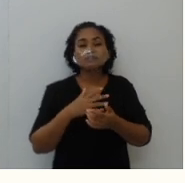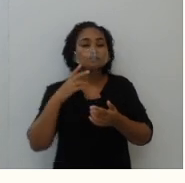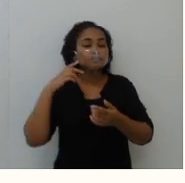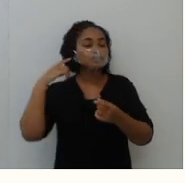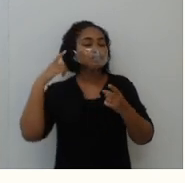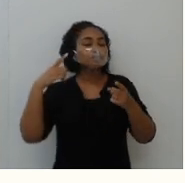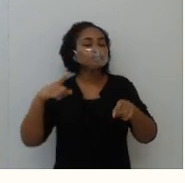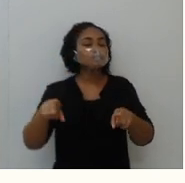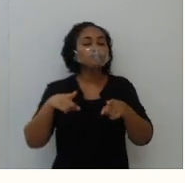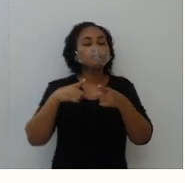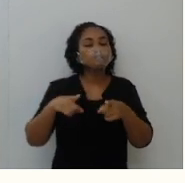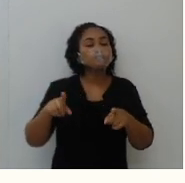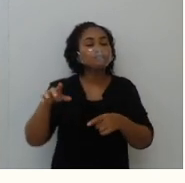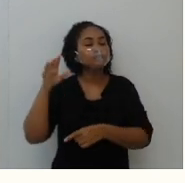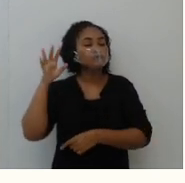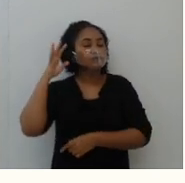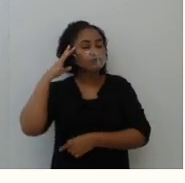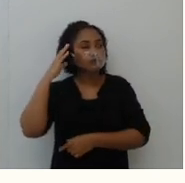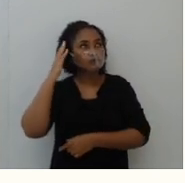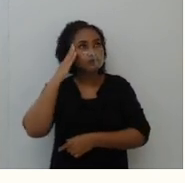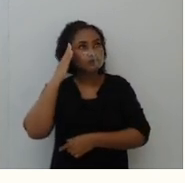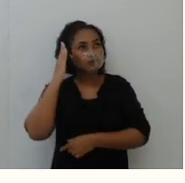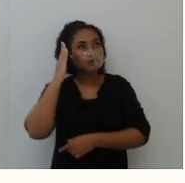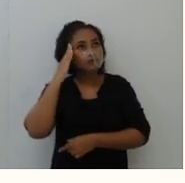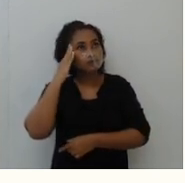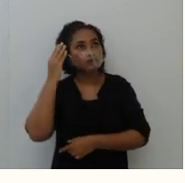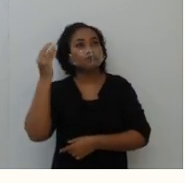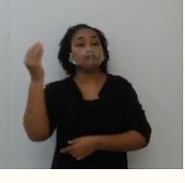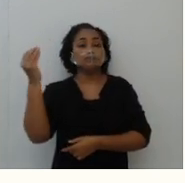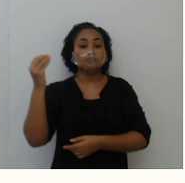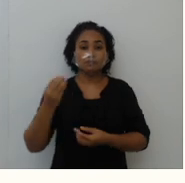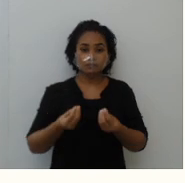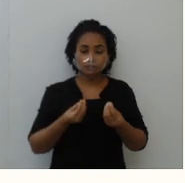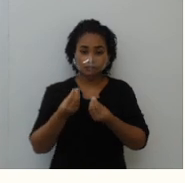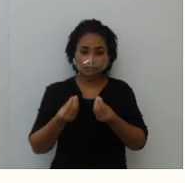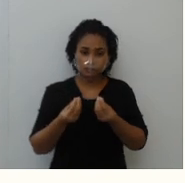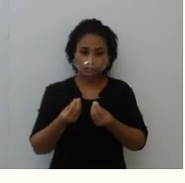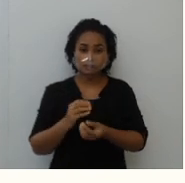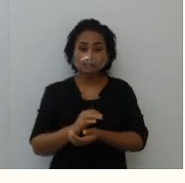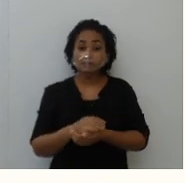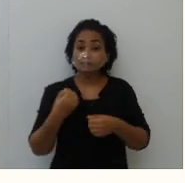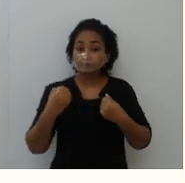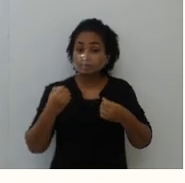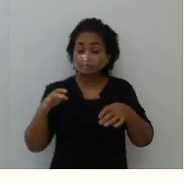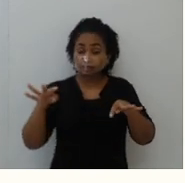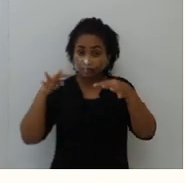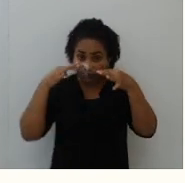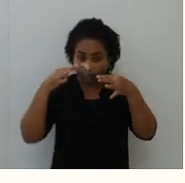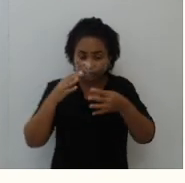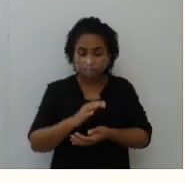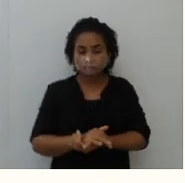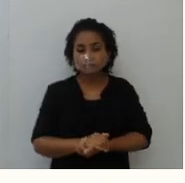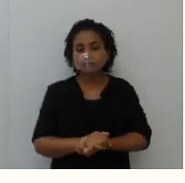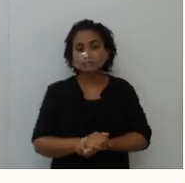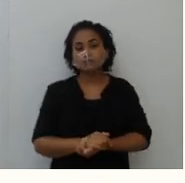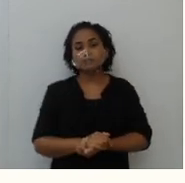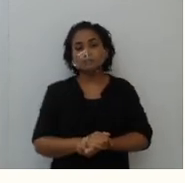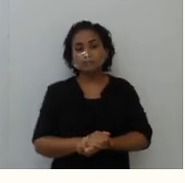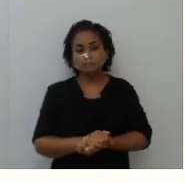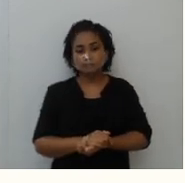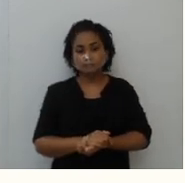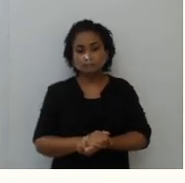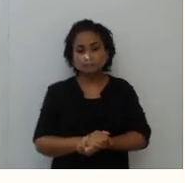Listen carefully and circle the correct word you hear. You listen to, ok? Então, ouça